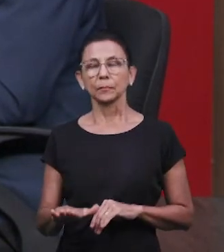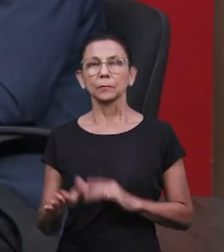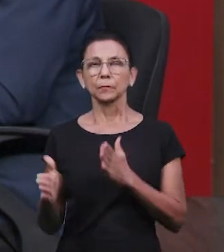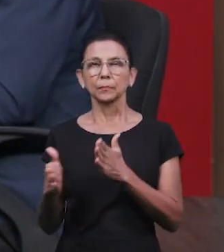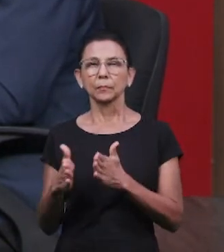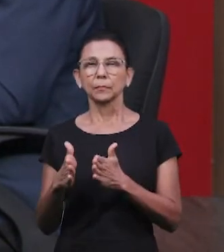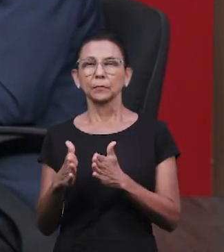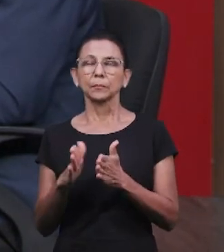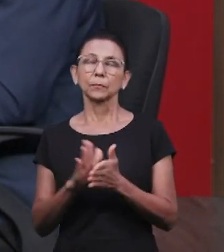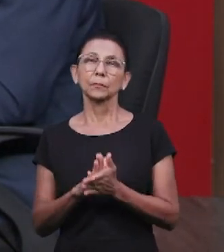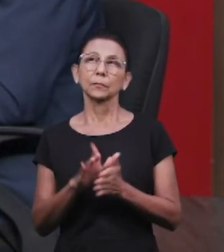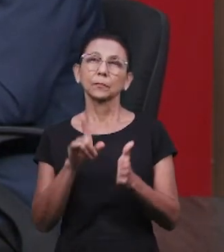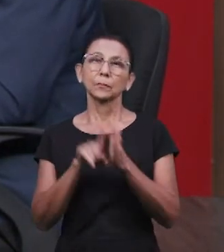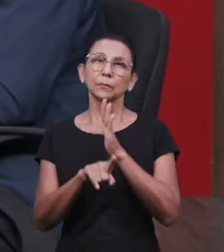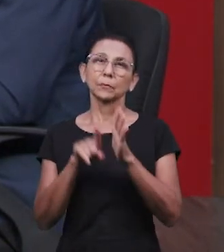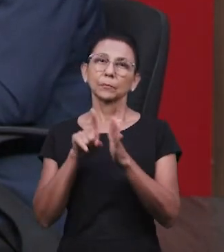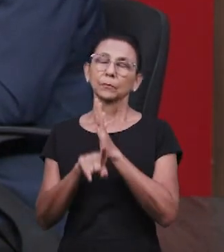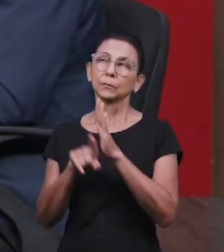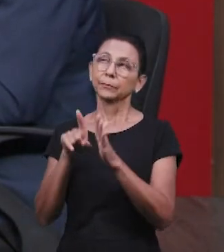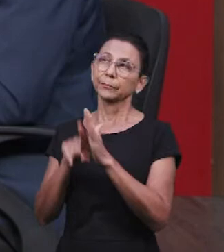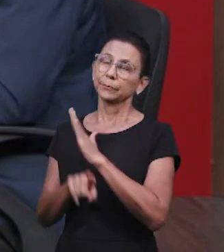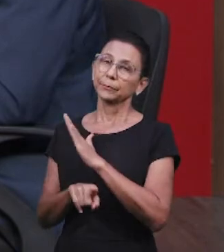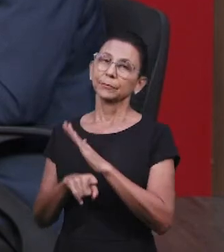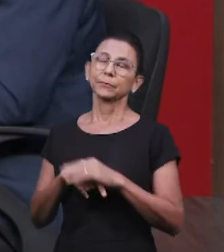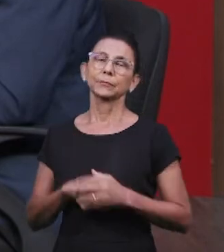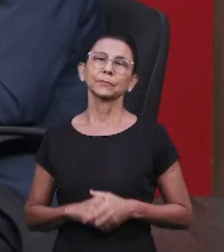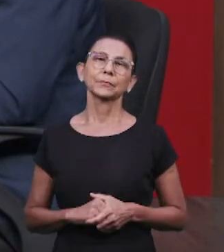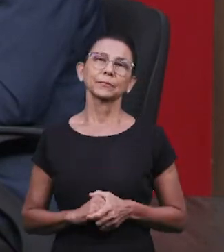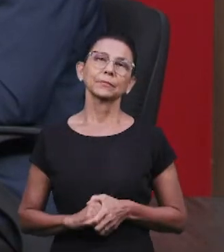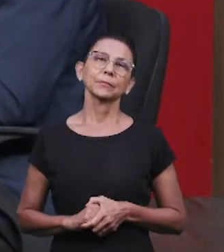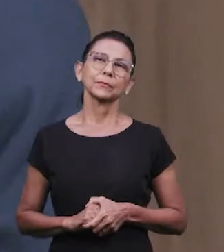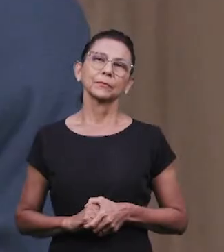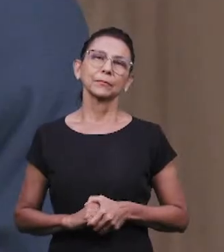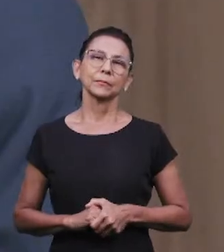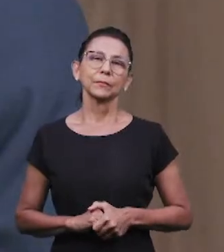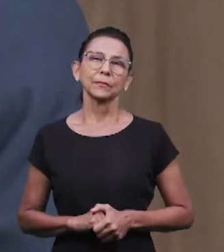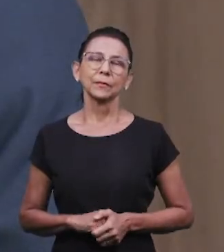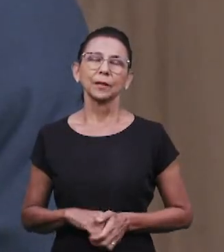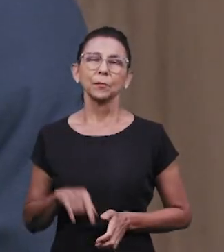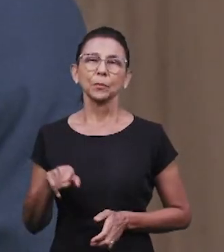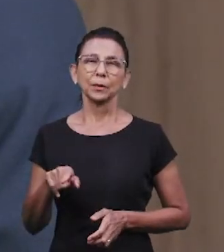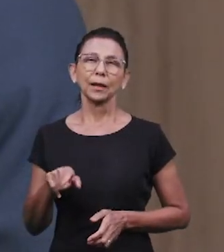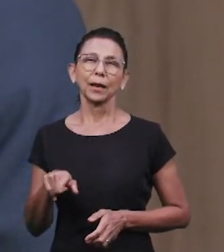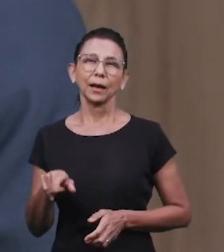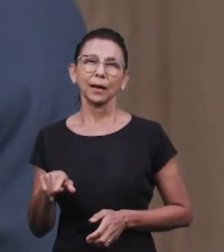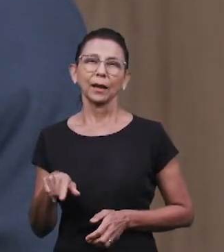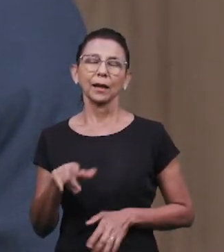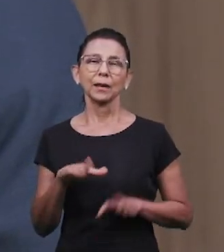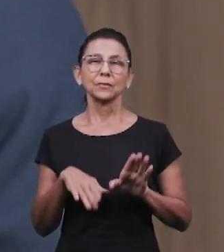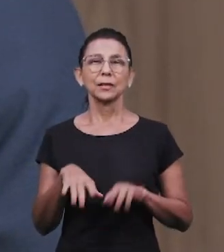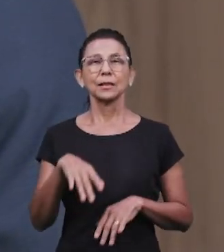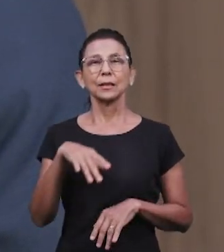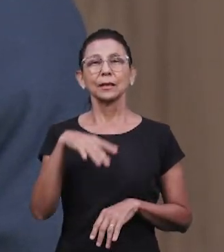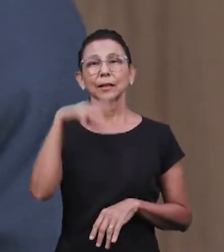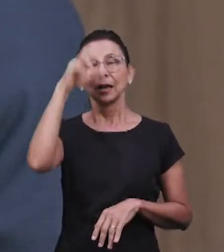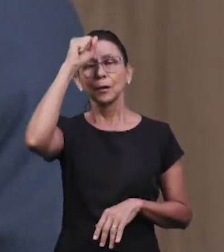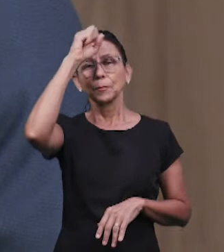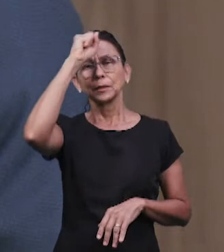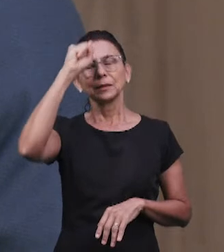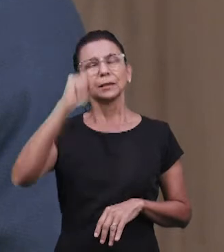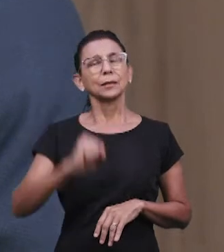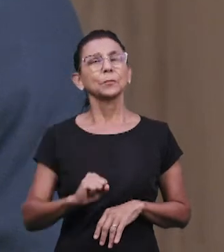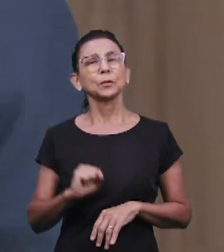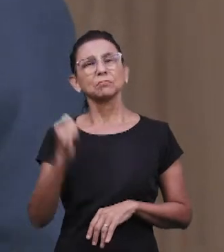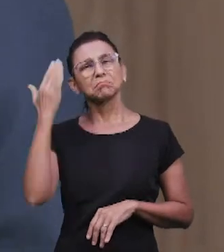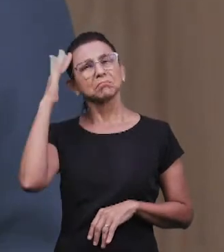Agora, às vezes também, nem sempre o questionamento é maléfico, ela quer aprender, ela tá questionando, não entendendo o que o pai ou a